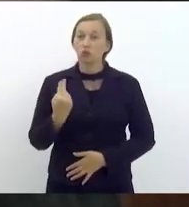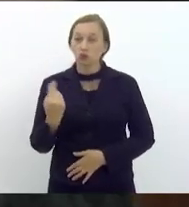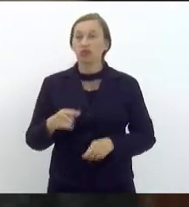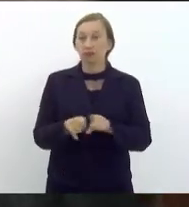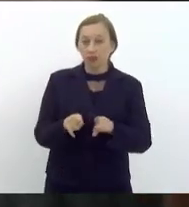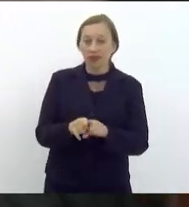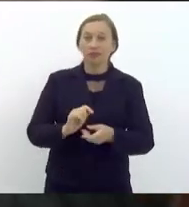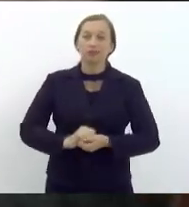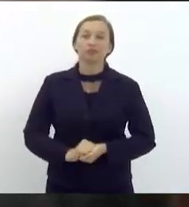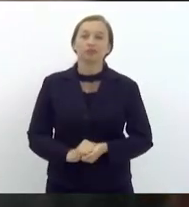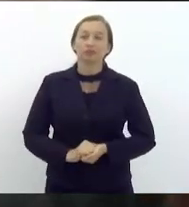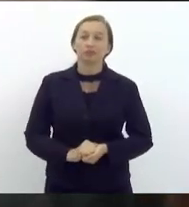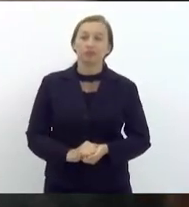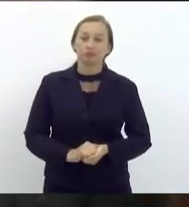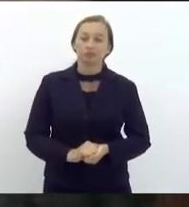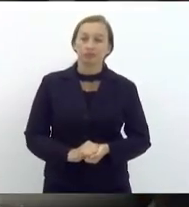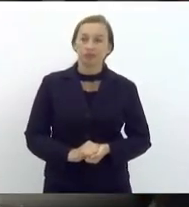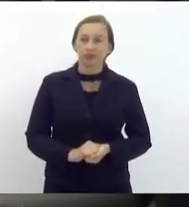autoria